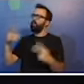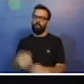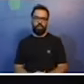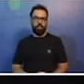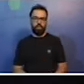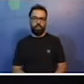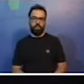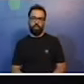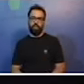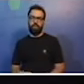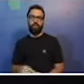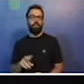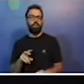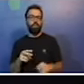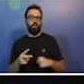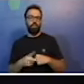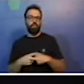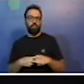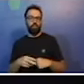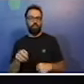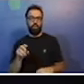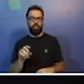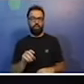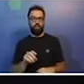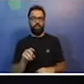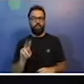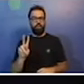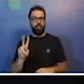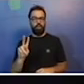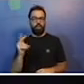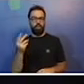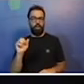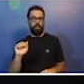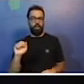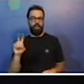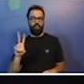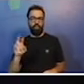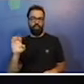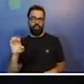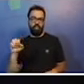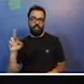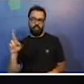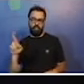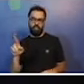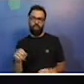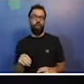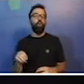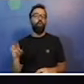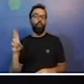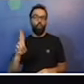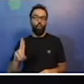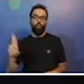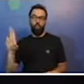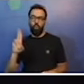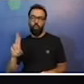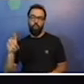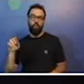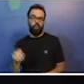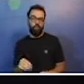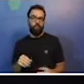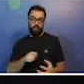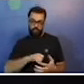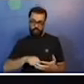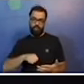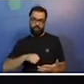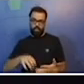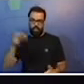O verbo haver ele é usado como impessoal na linguagem formal escrita. Na variante informal, que é aquela